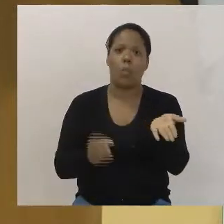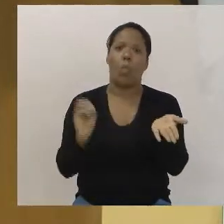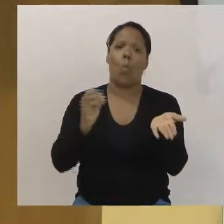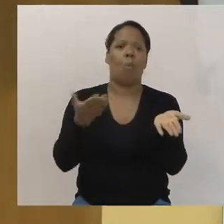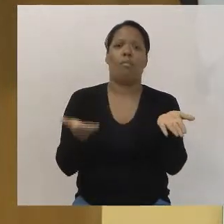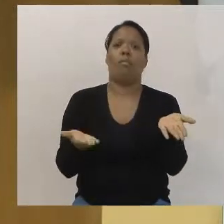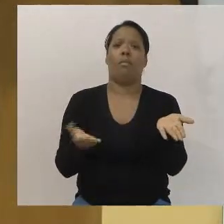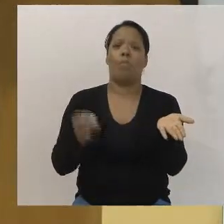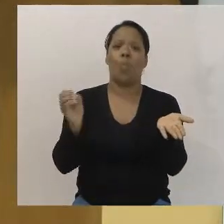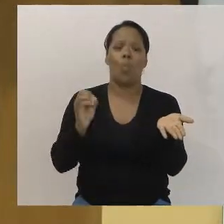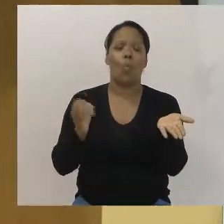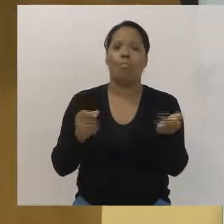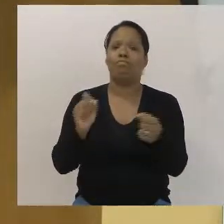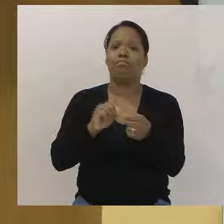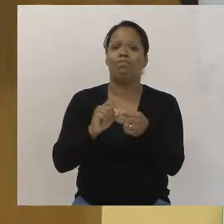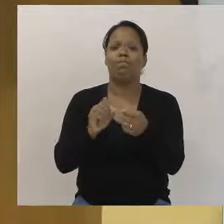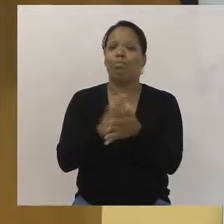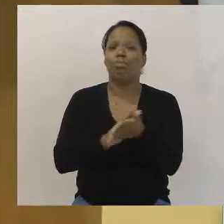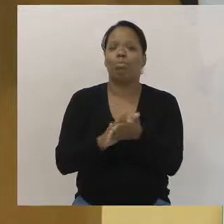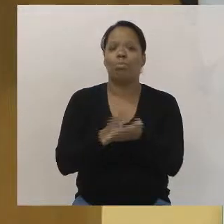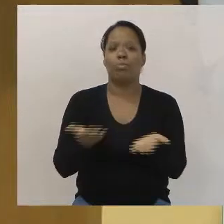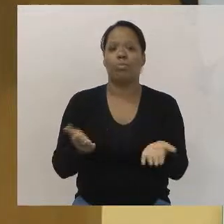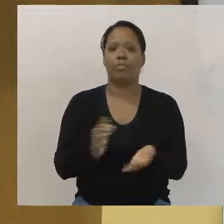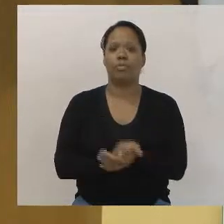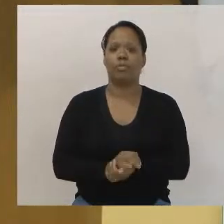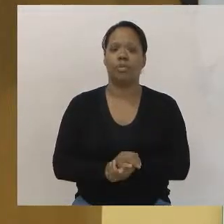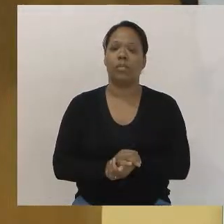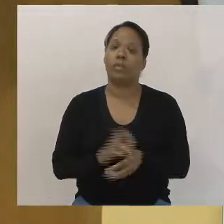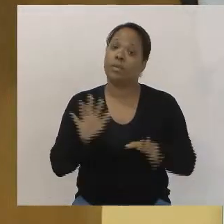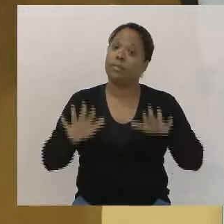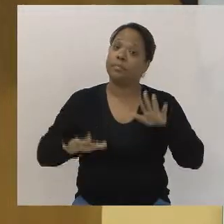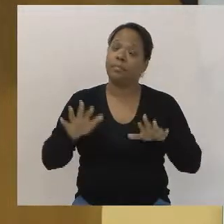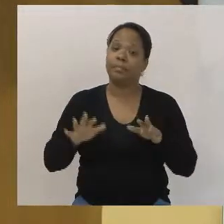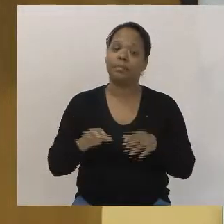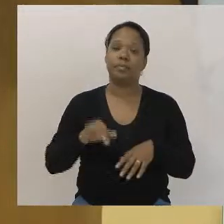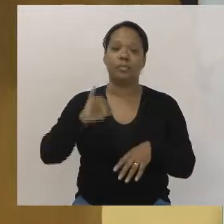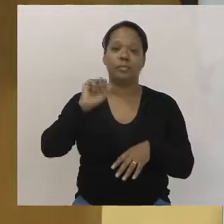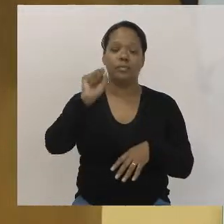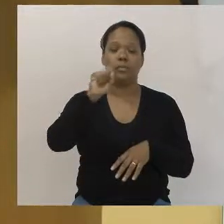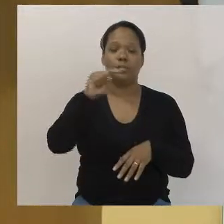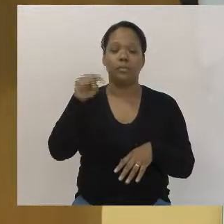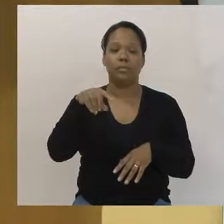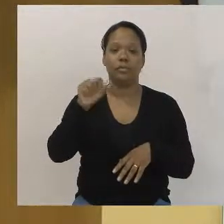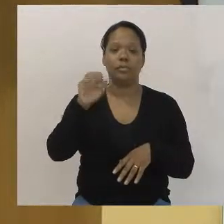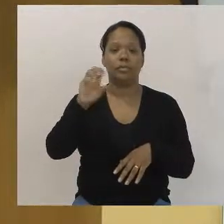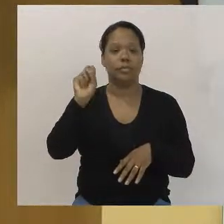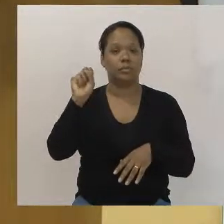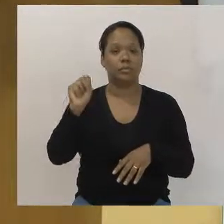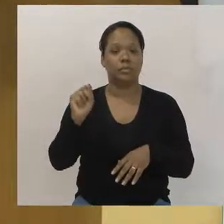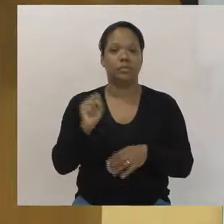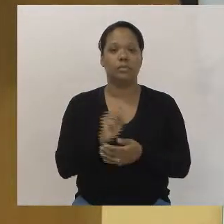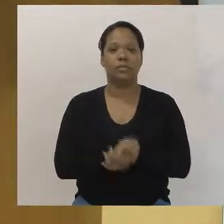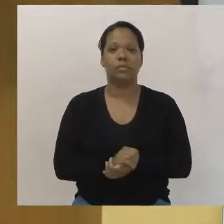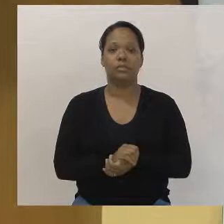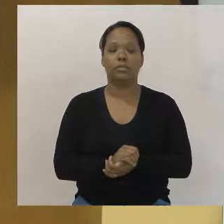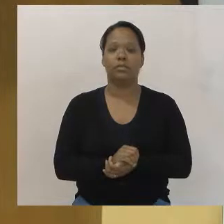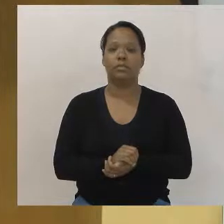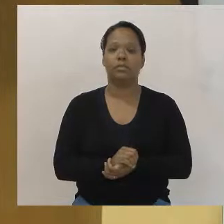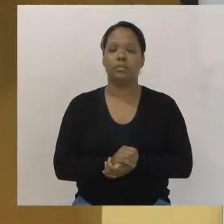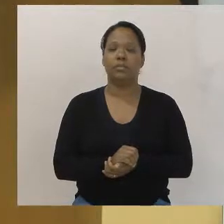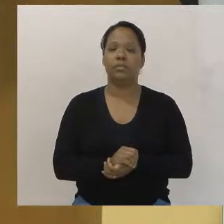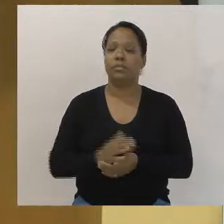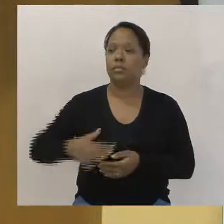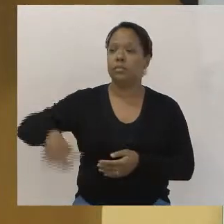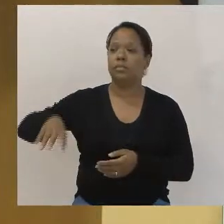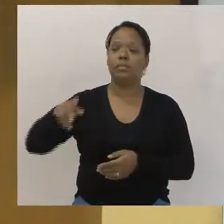concluído quem sabe que agora com isaías santana que foi eleito